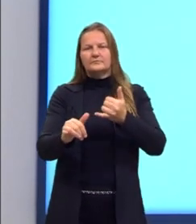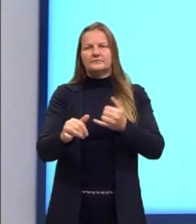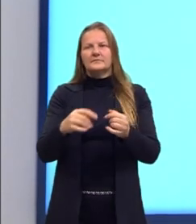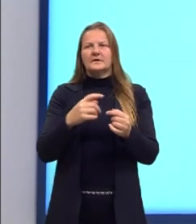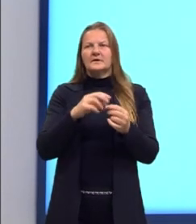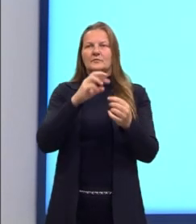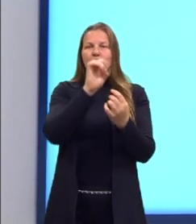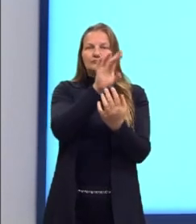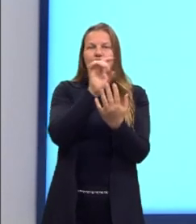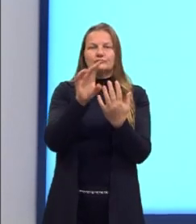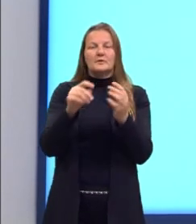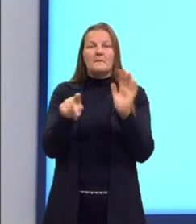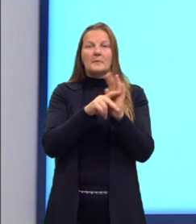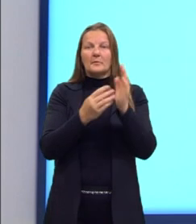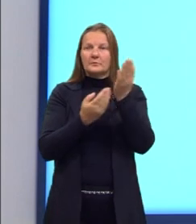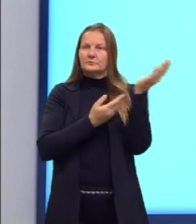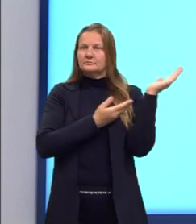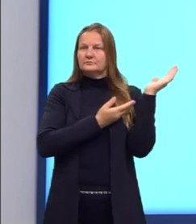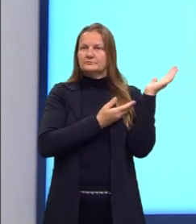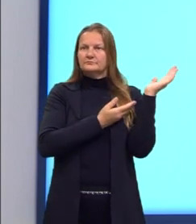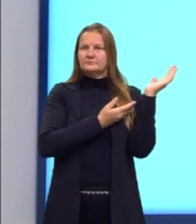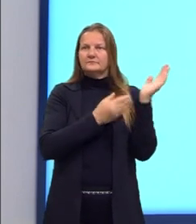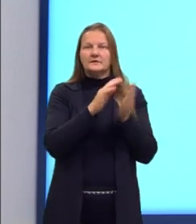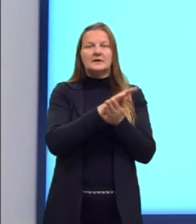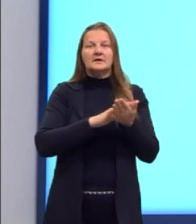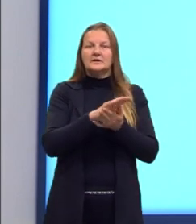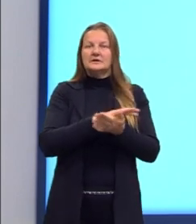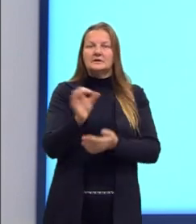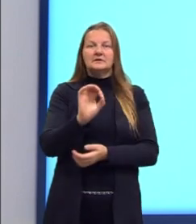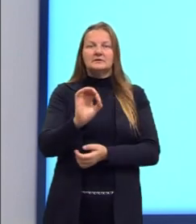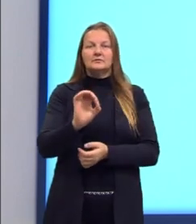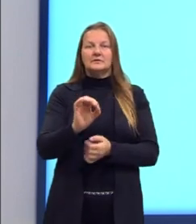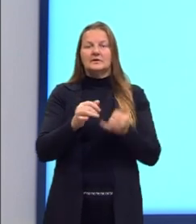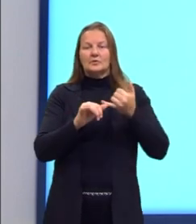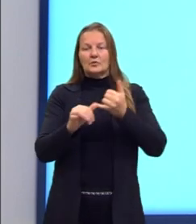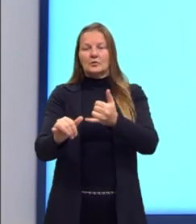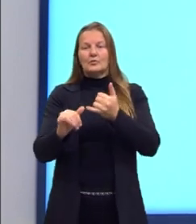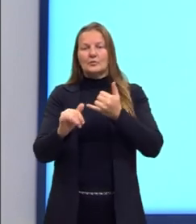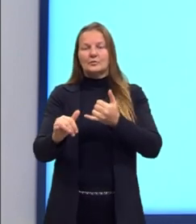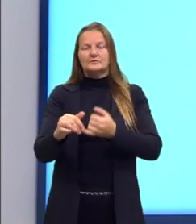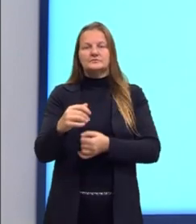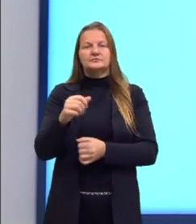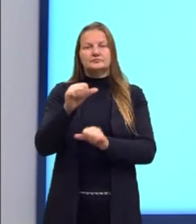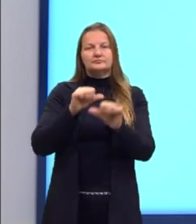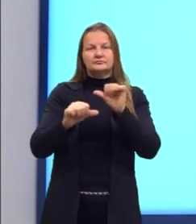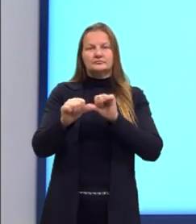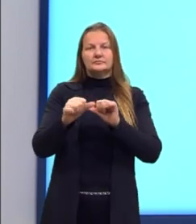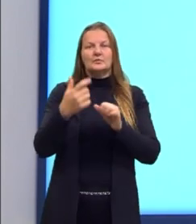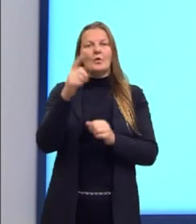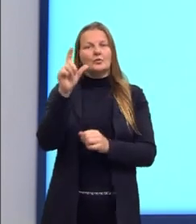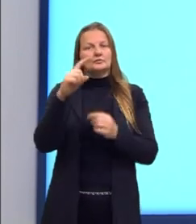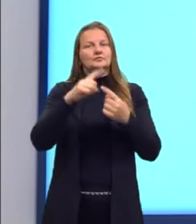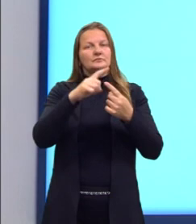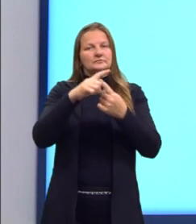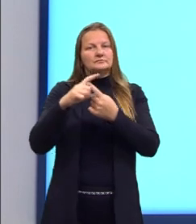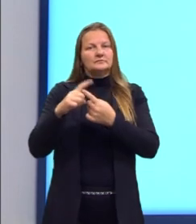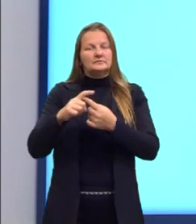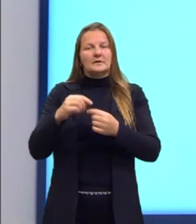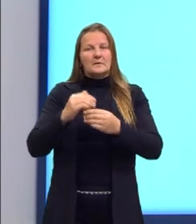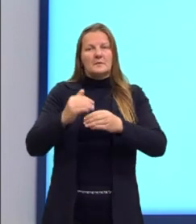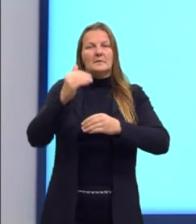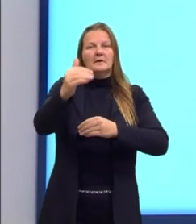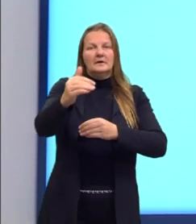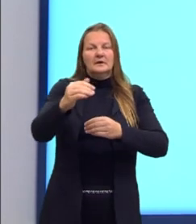multímetro aqui em específico ele não tem corrente medição de corrente alternada tá outros mais avançados